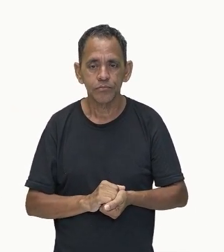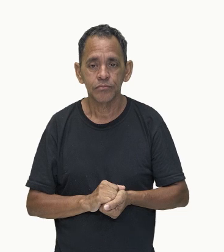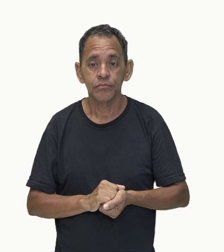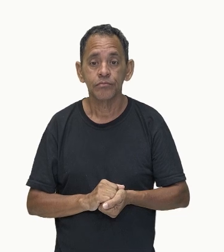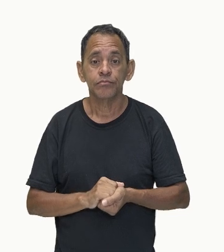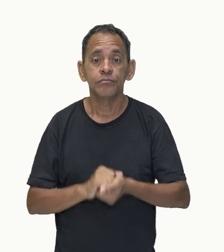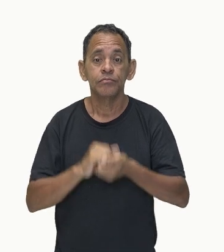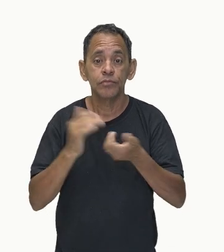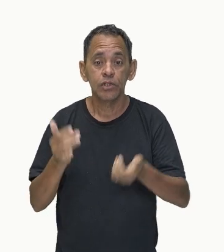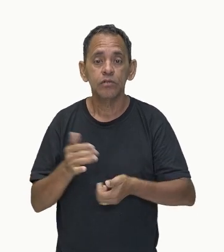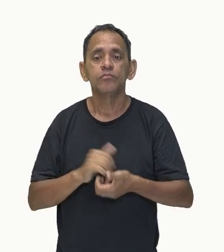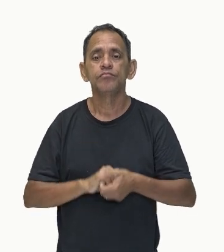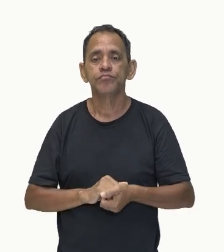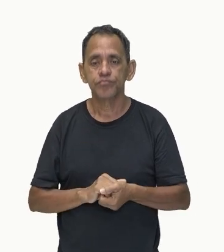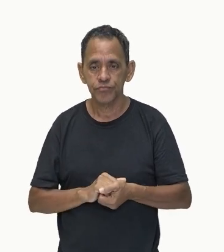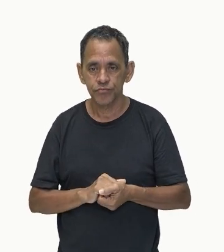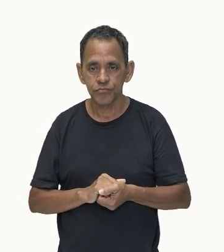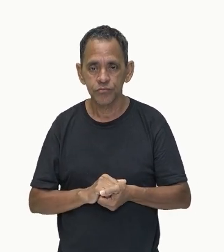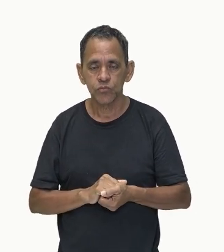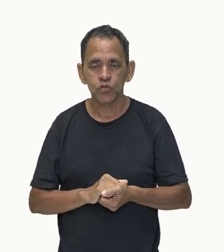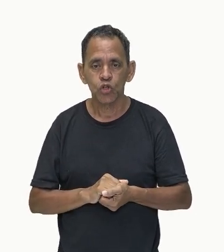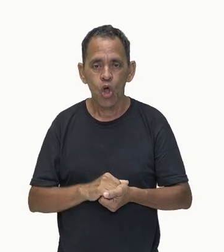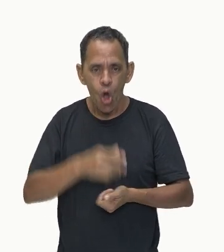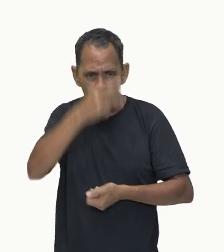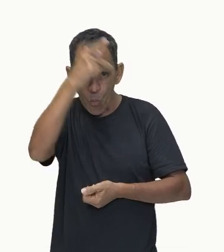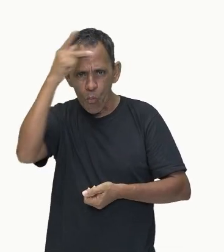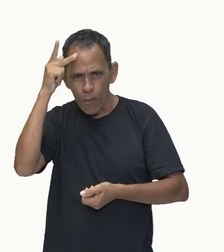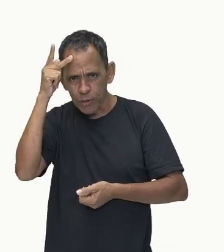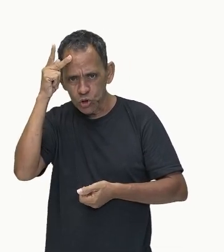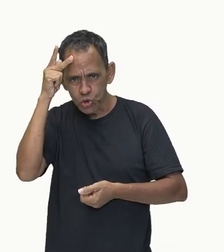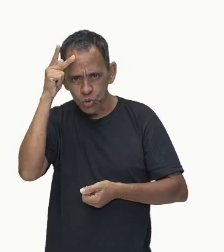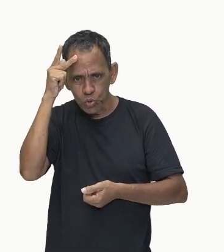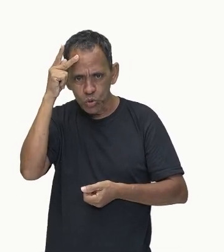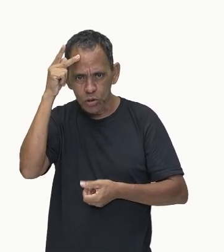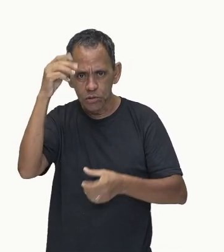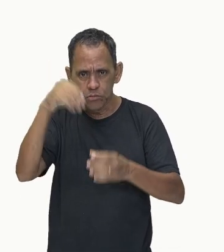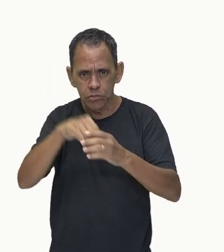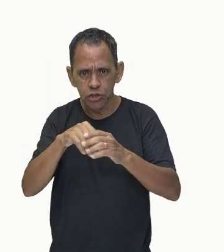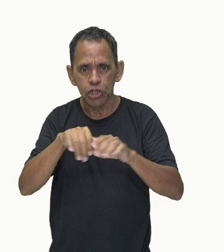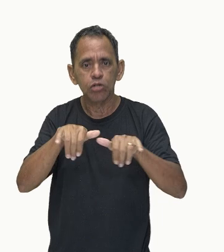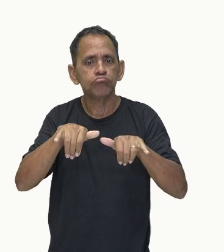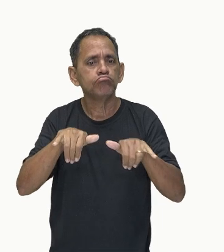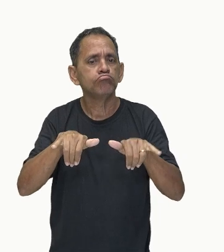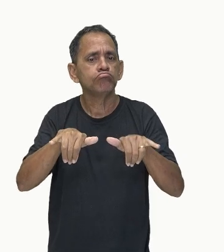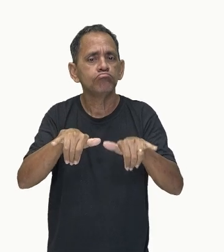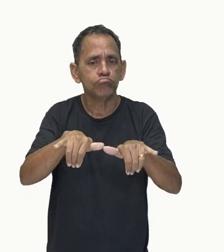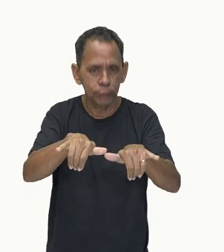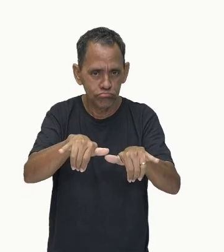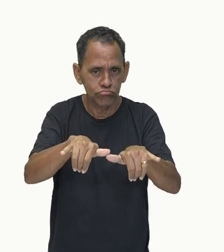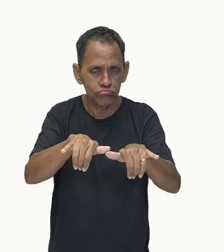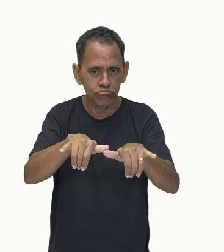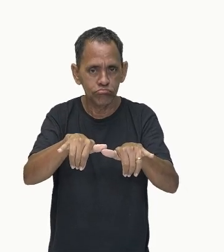ó, um repositor de estoque de um supermercado empurra um carrinho